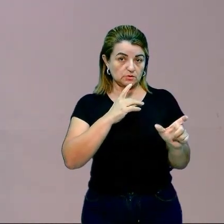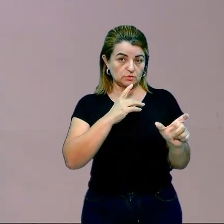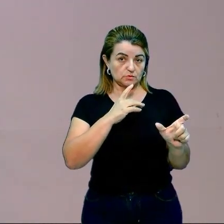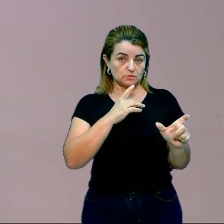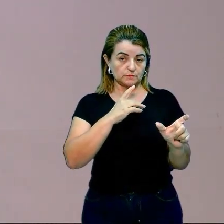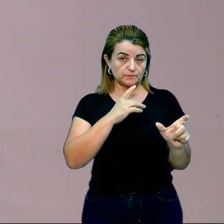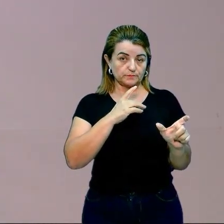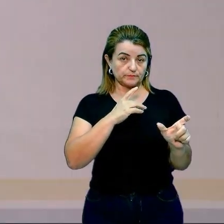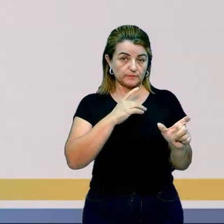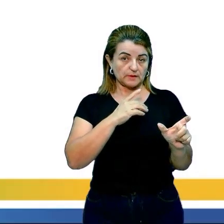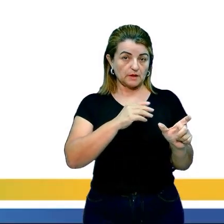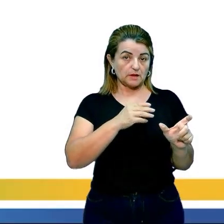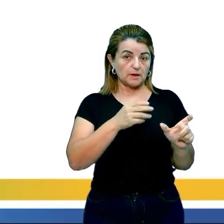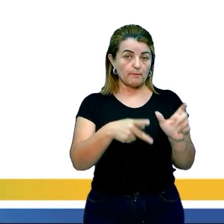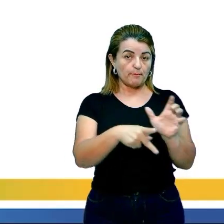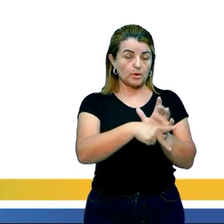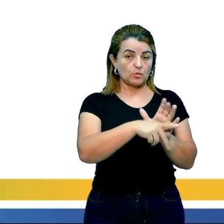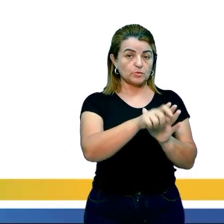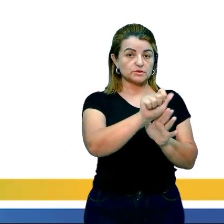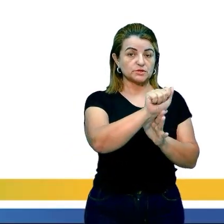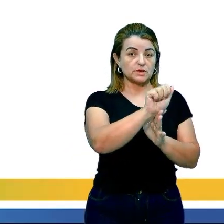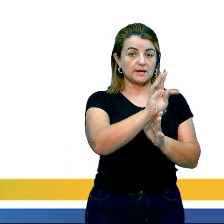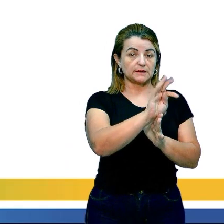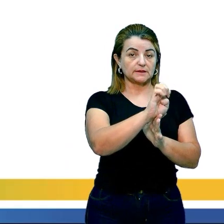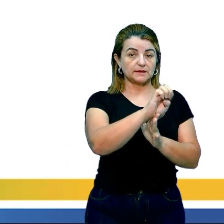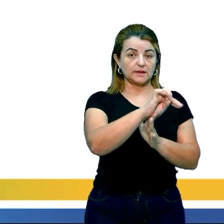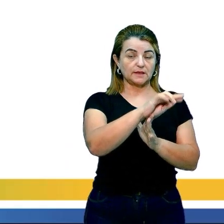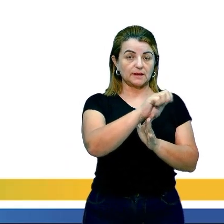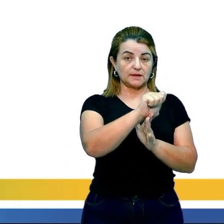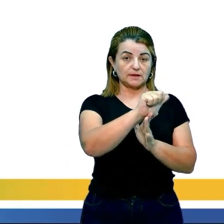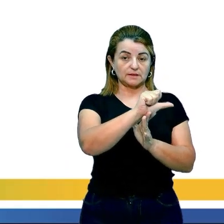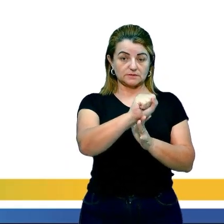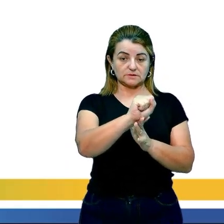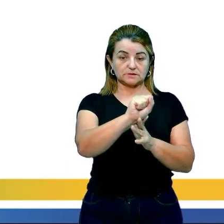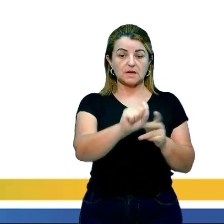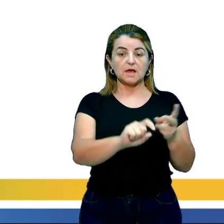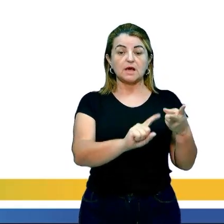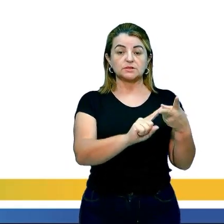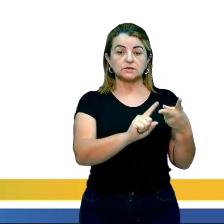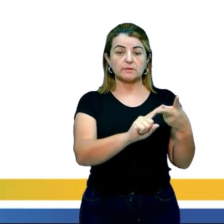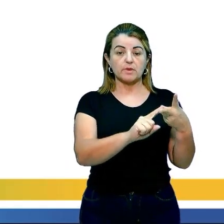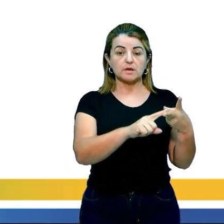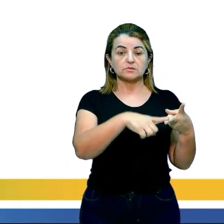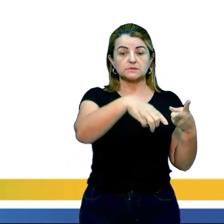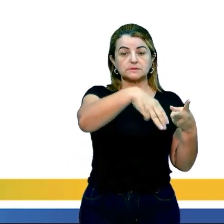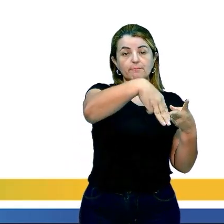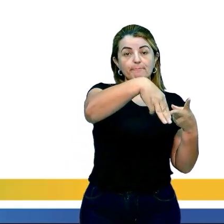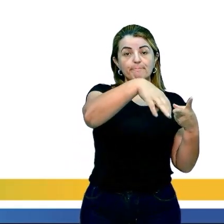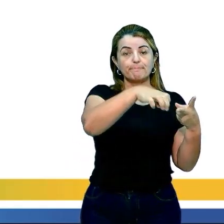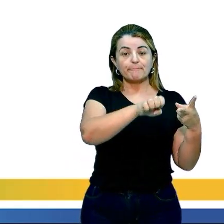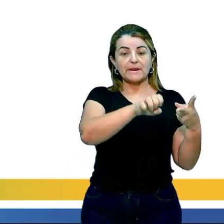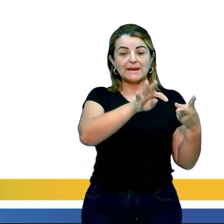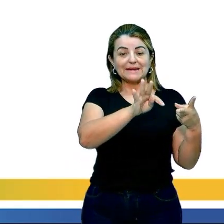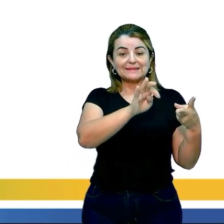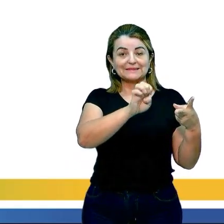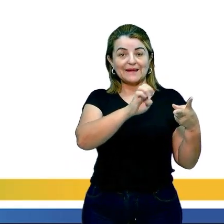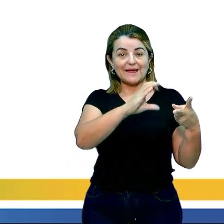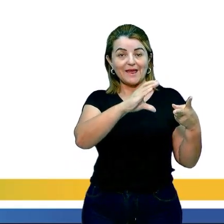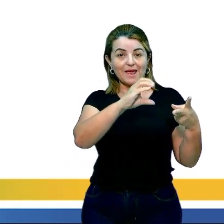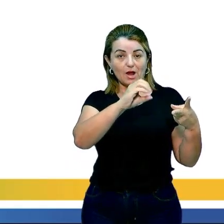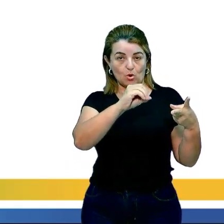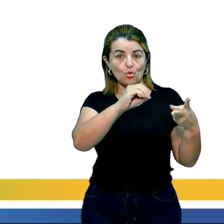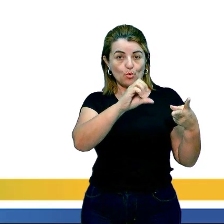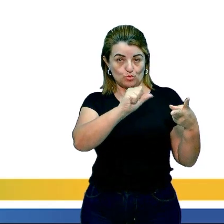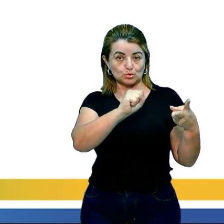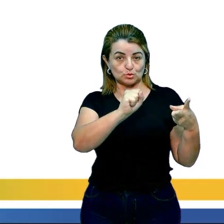no em Atenas e aí nós também tínhamos os metecos Quem eram esses metecos estrangeiros